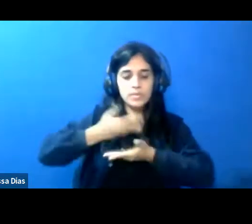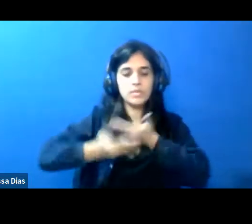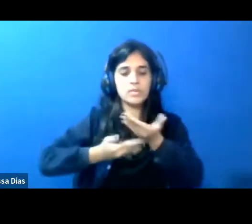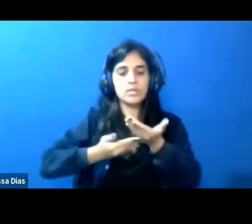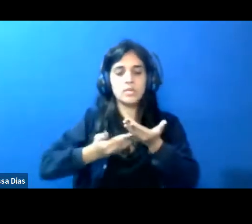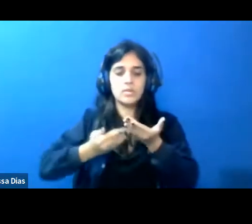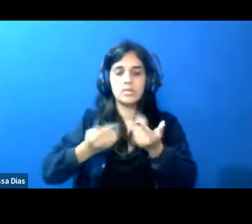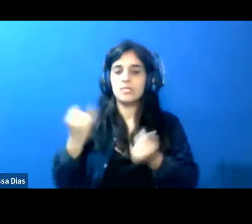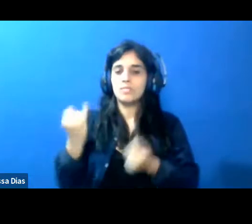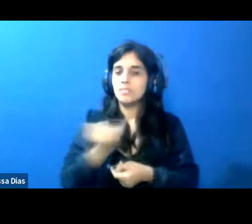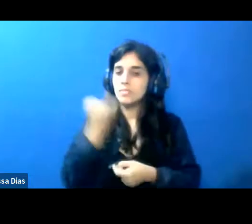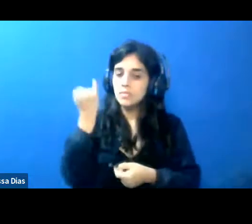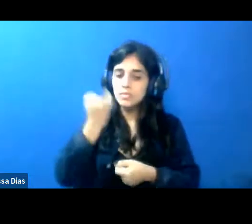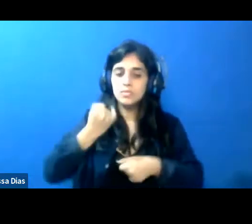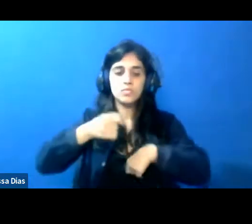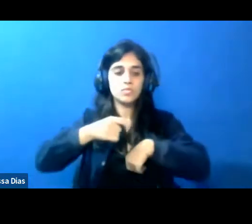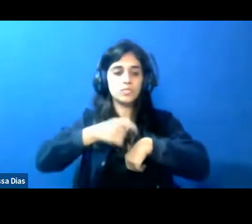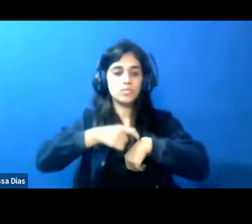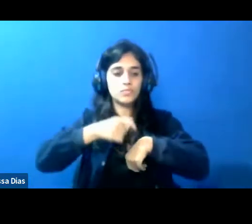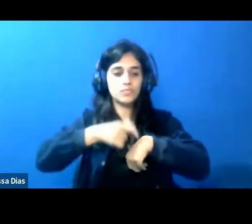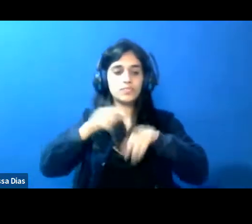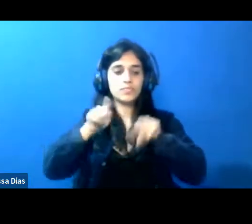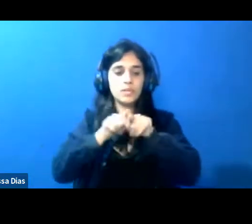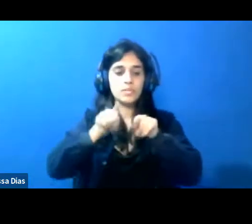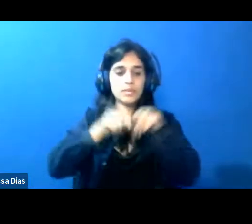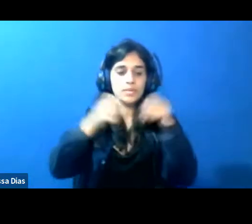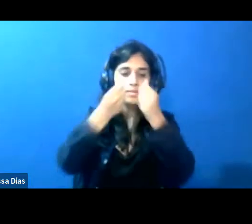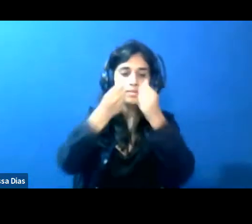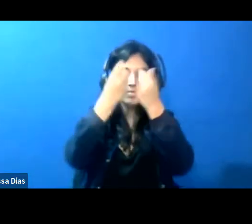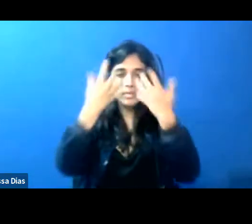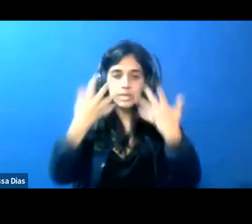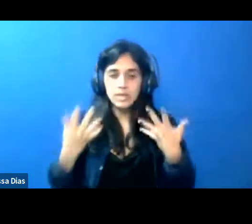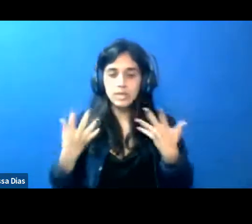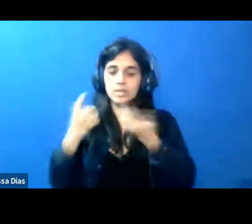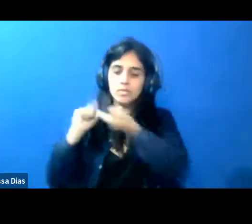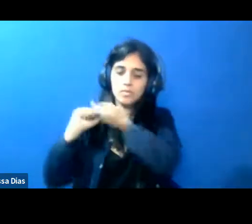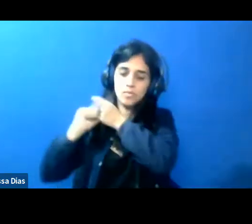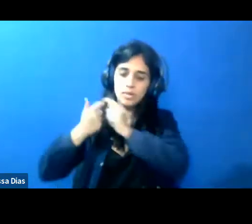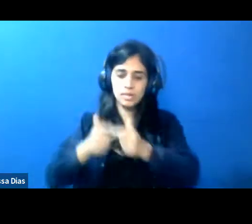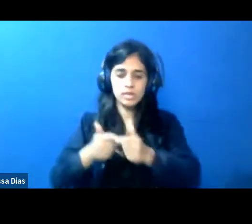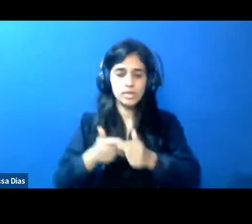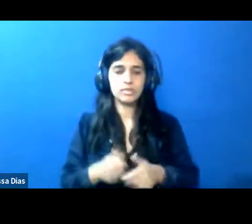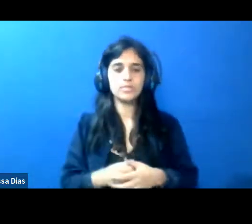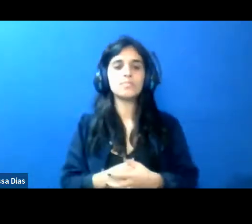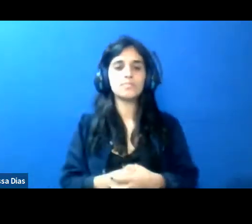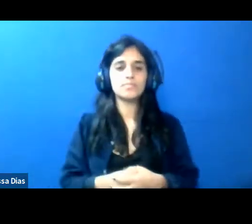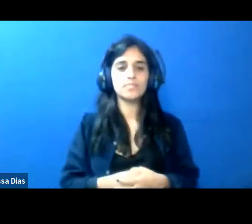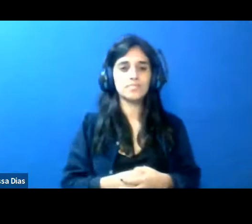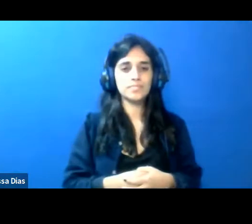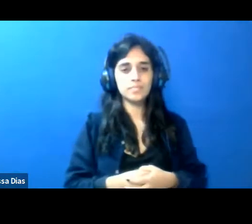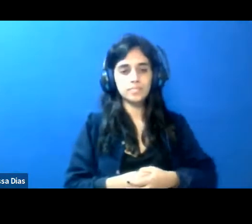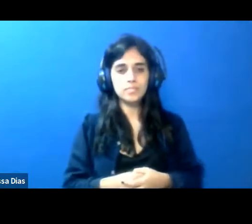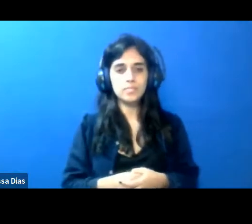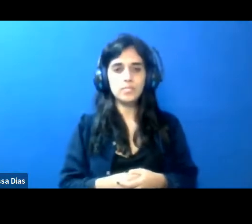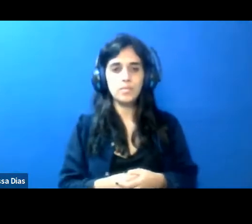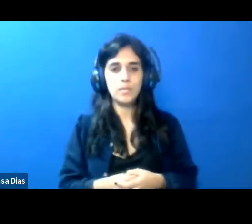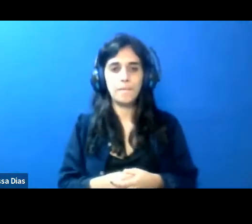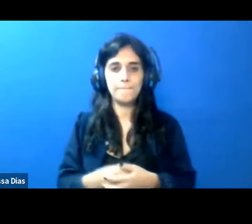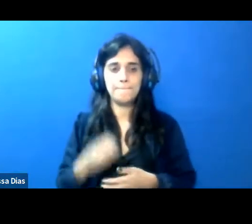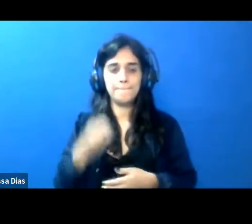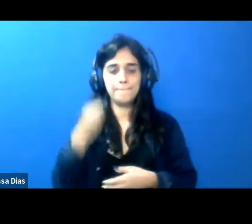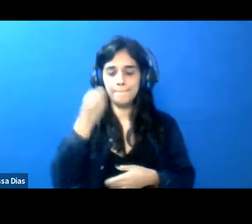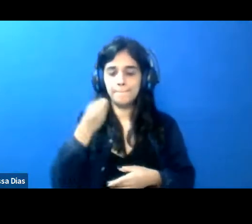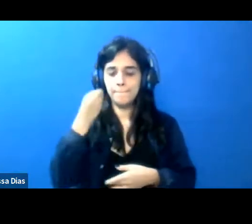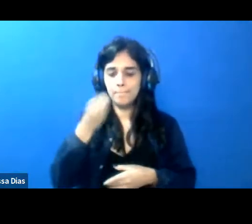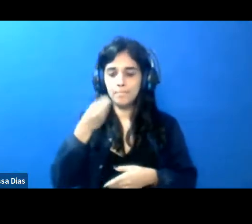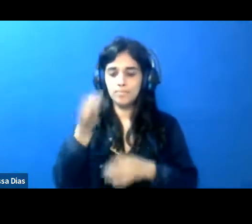da territorialidade, da oralidade e da ancestralidade. Essa experiência e as narrativas trazidas